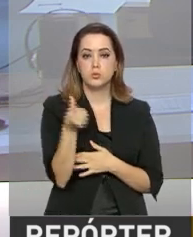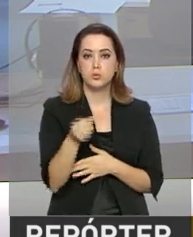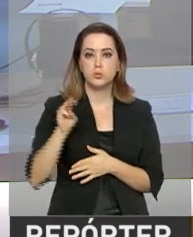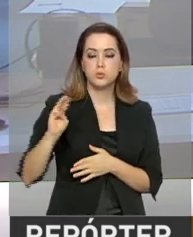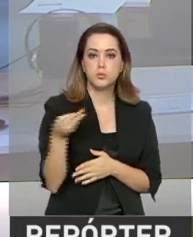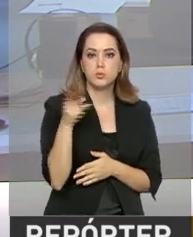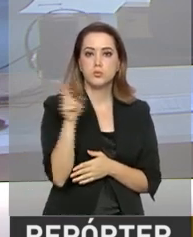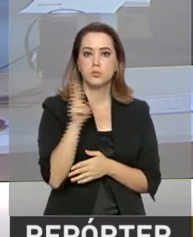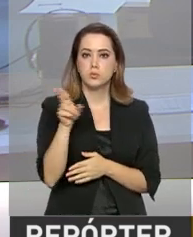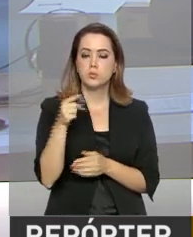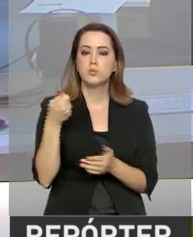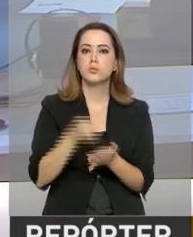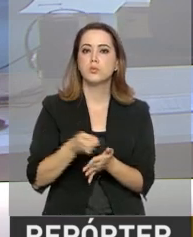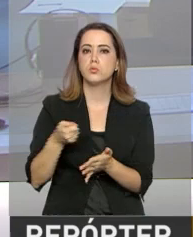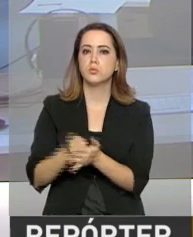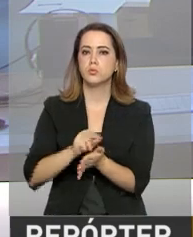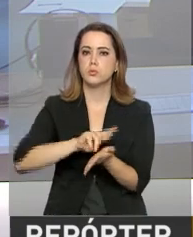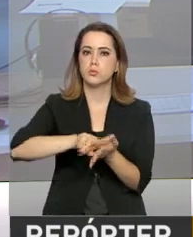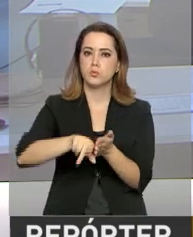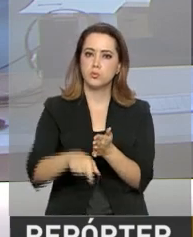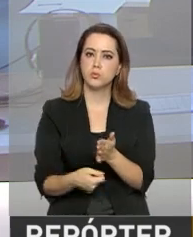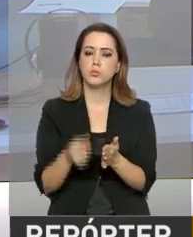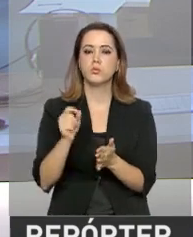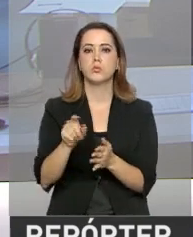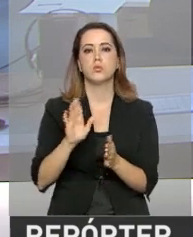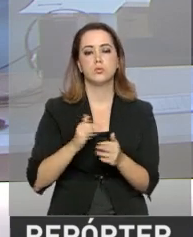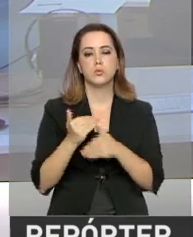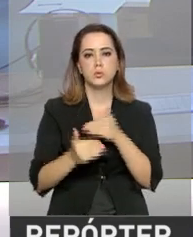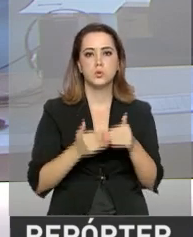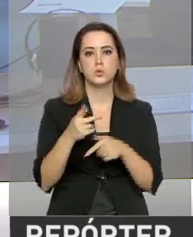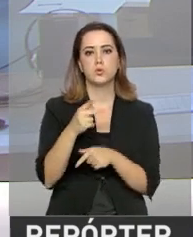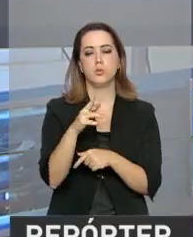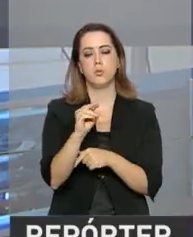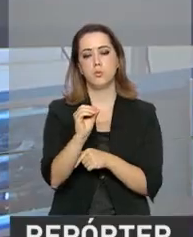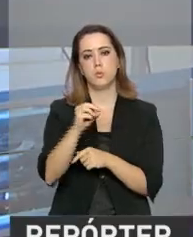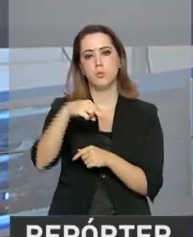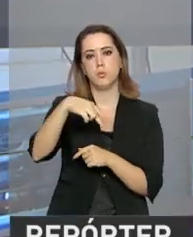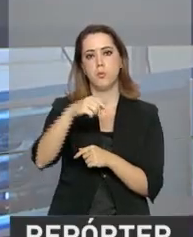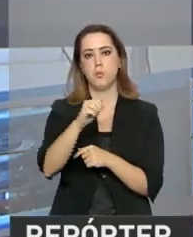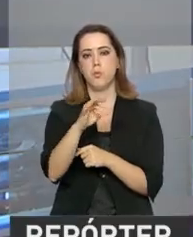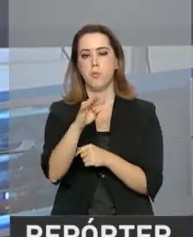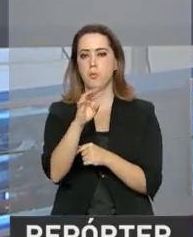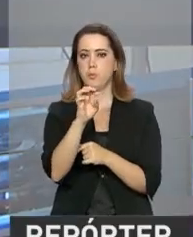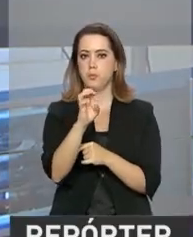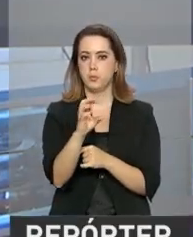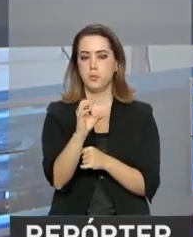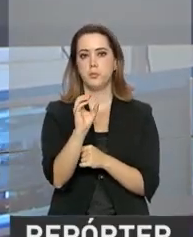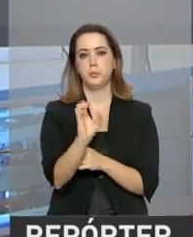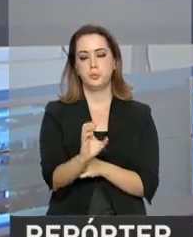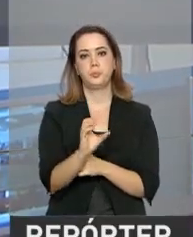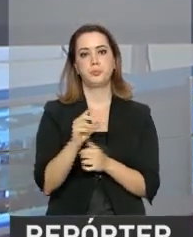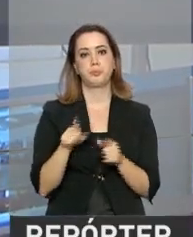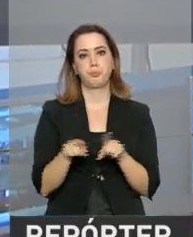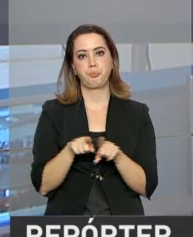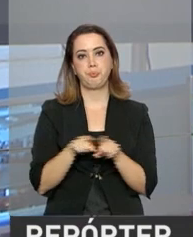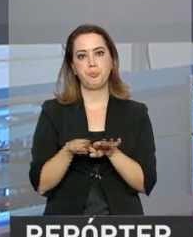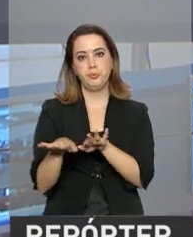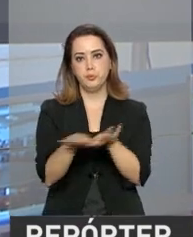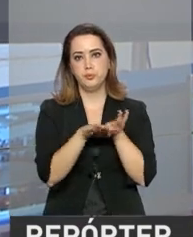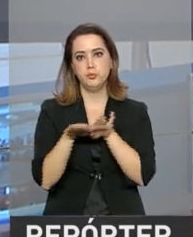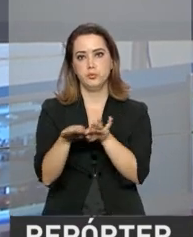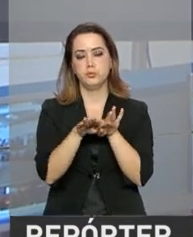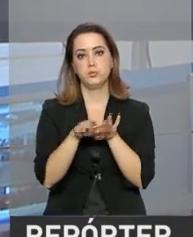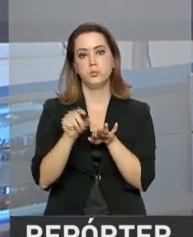para o pagamento de despesas relacionadas à continuidade do programa. Igualdade racial no esporte e combate